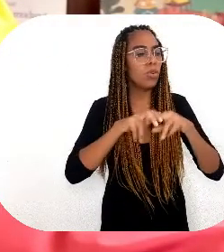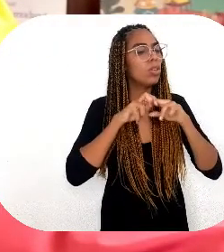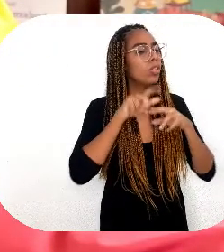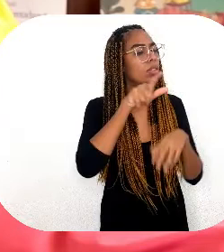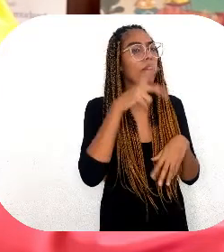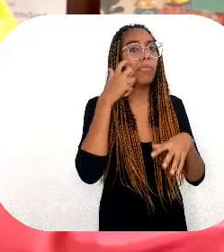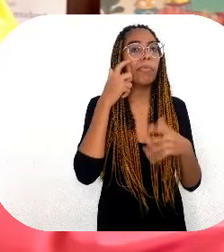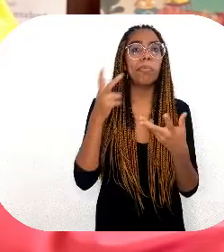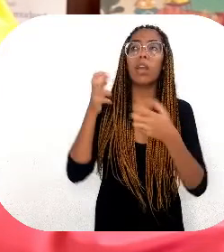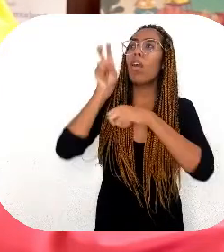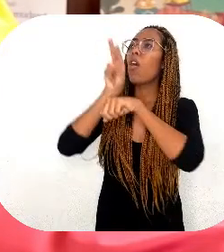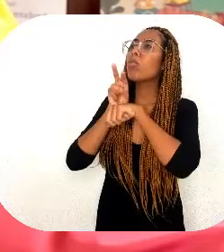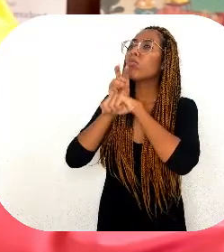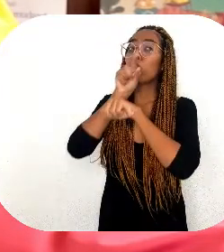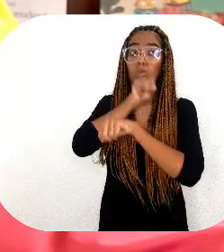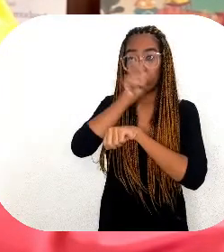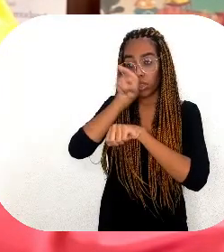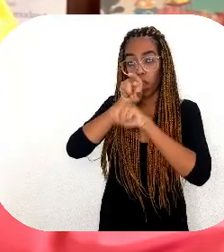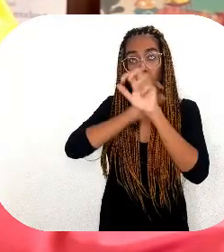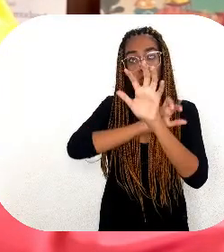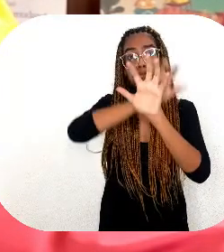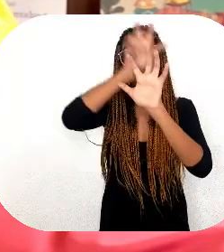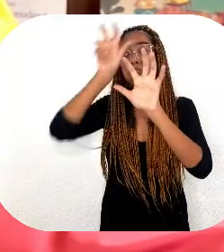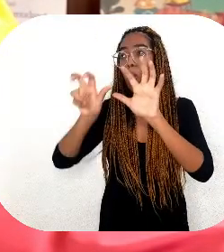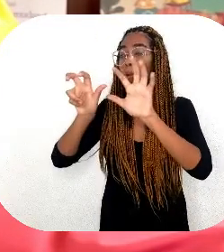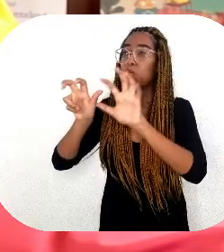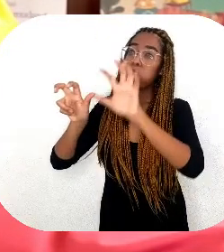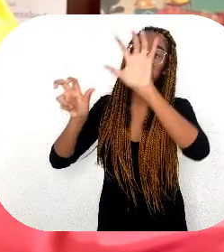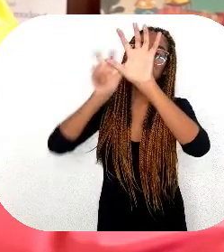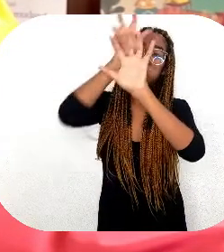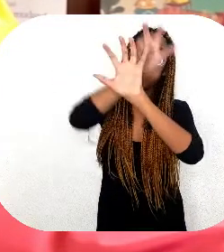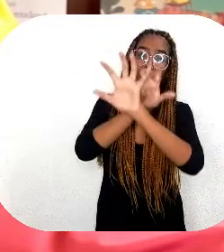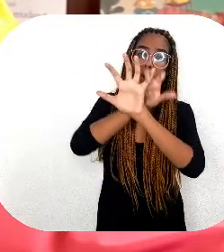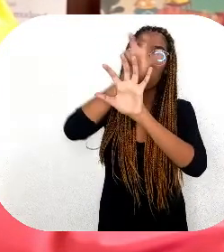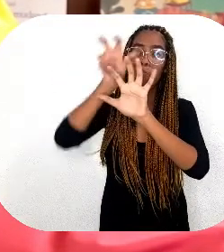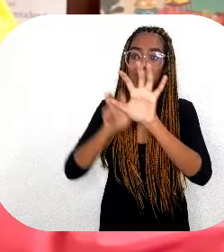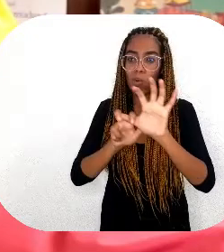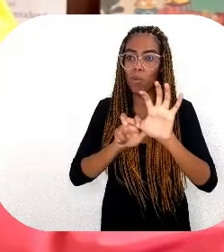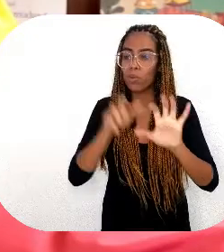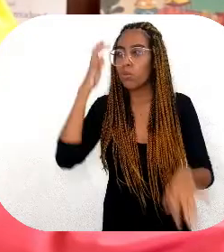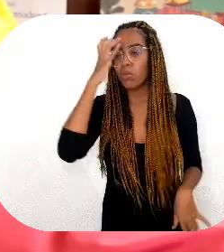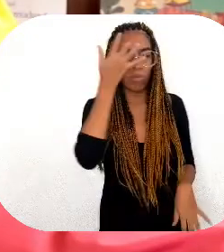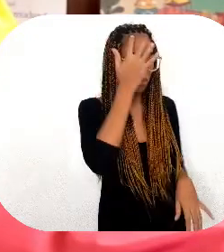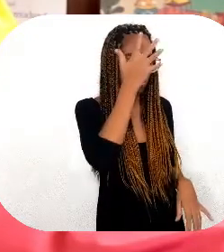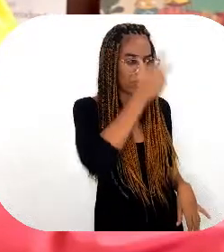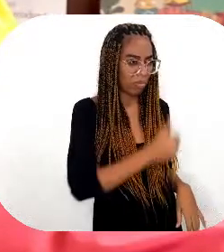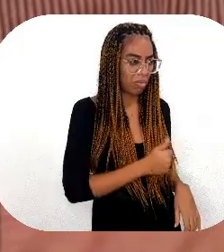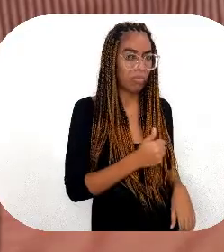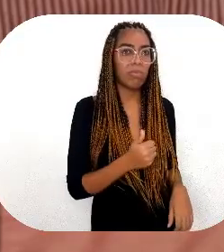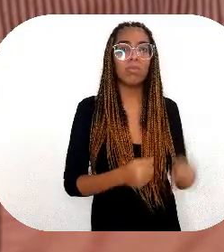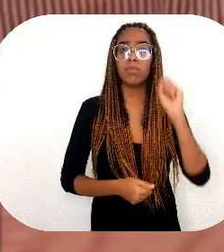E eu fiquei olhando, lhe admirando, você pulando de galho em galho. Achei fofo. Fofo demais, muito